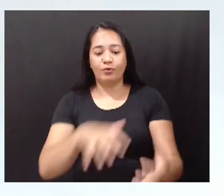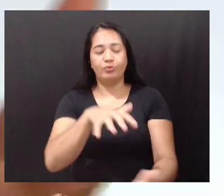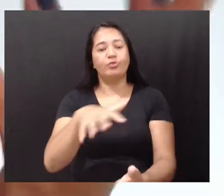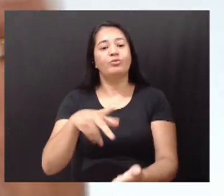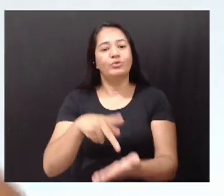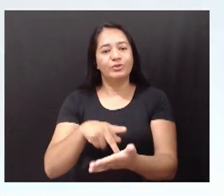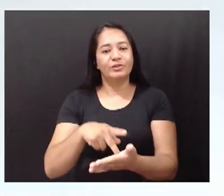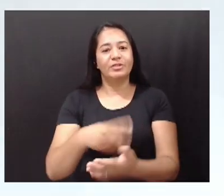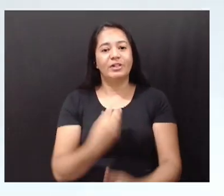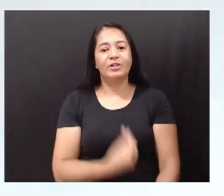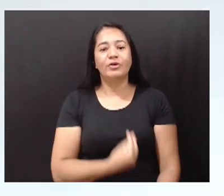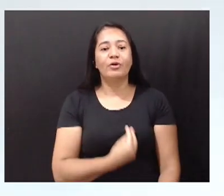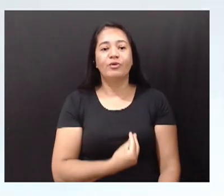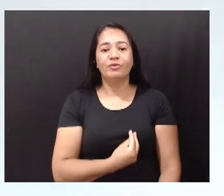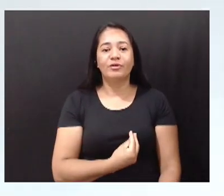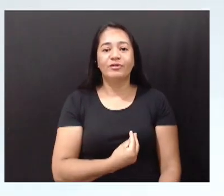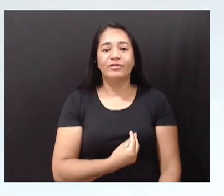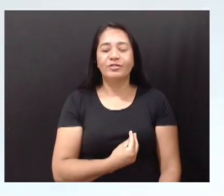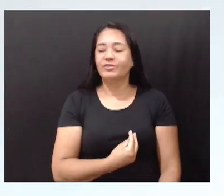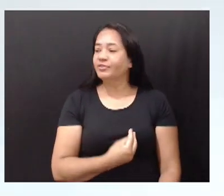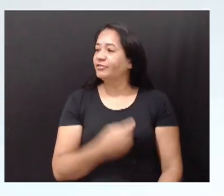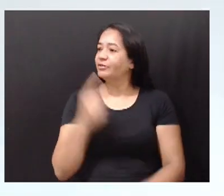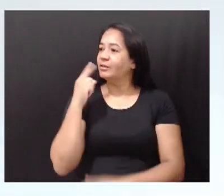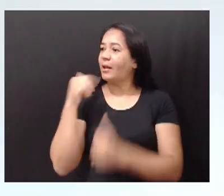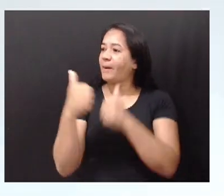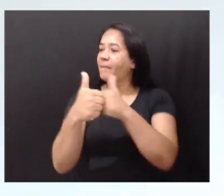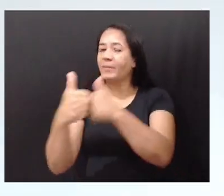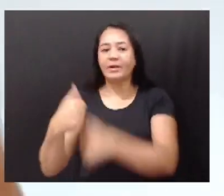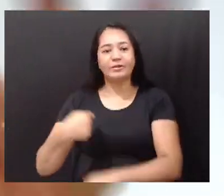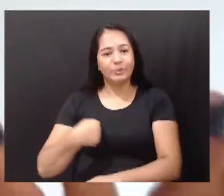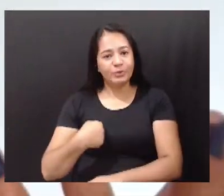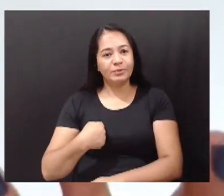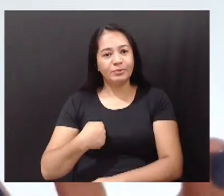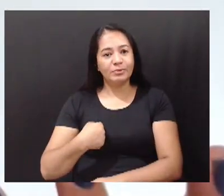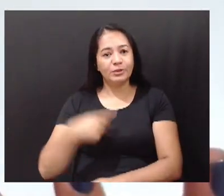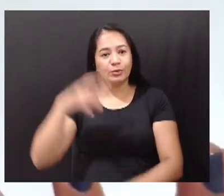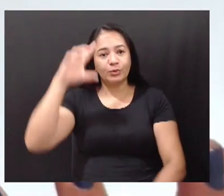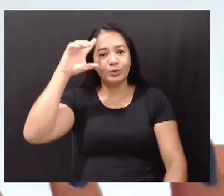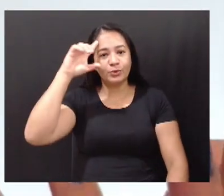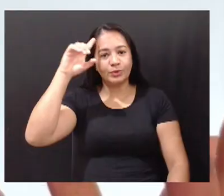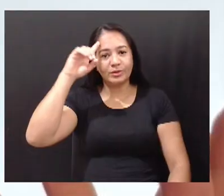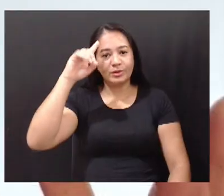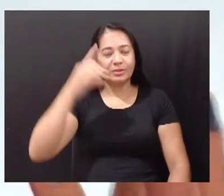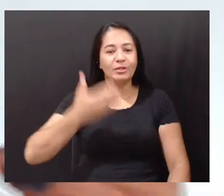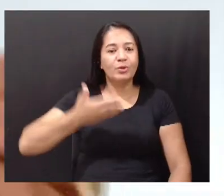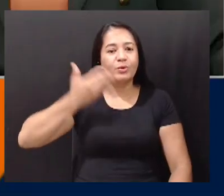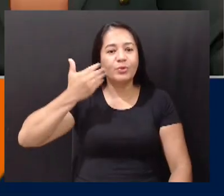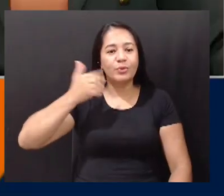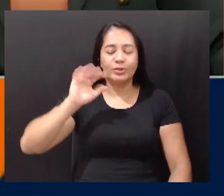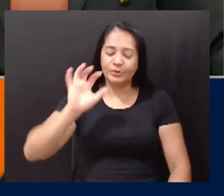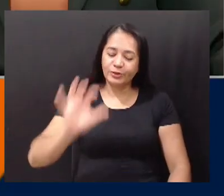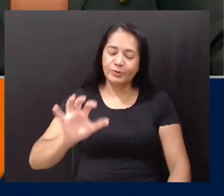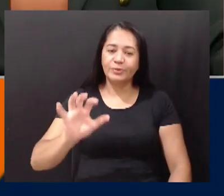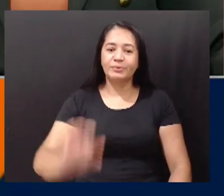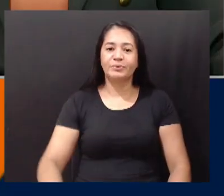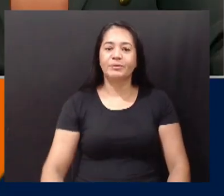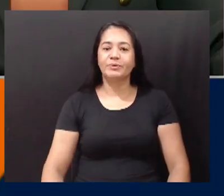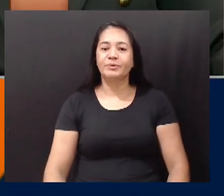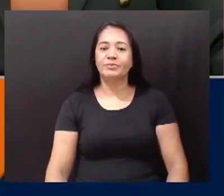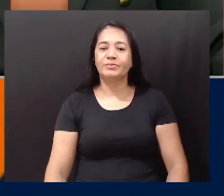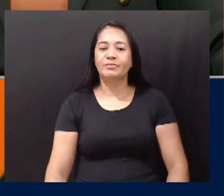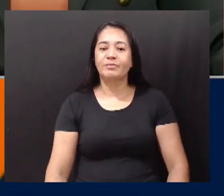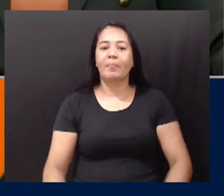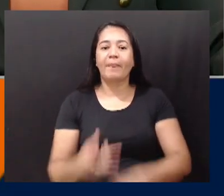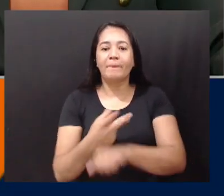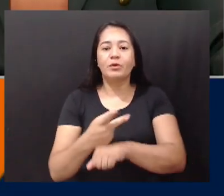viver o que está ao meu redor no dia a dia e desfrutar disso. Maravilha. Buscando aquilo que eu gosto,